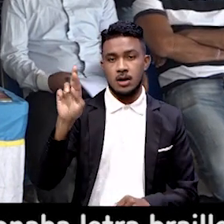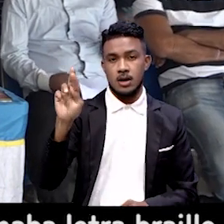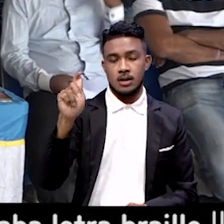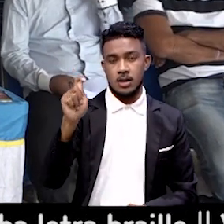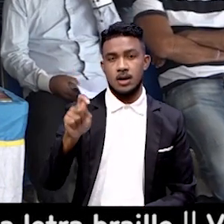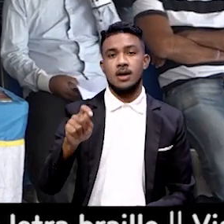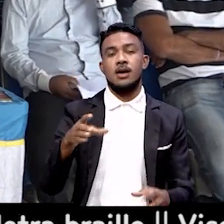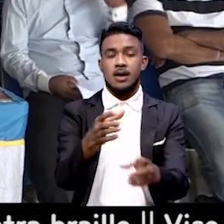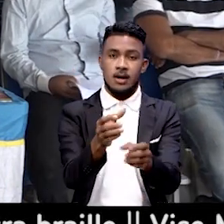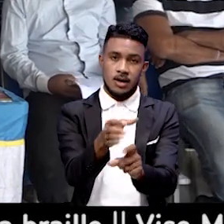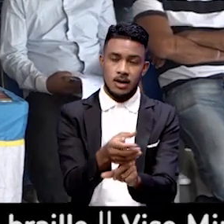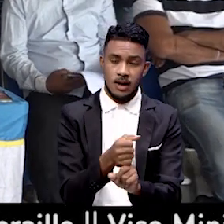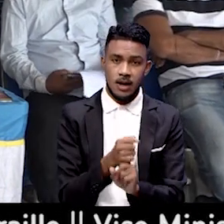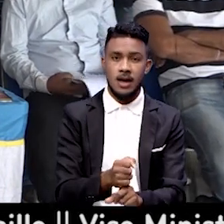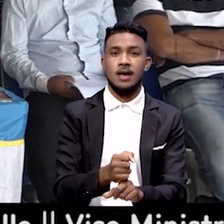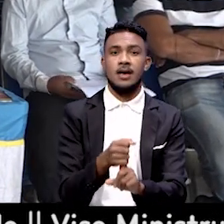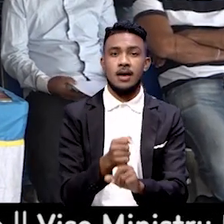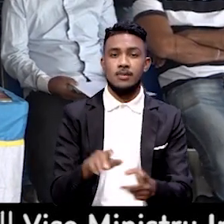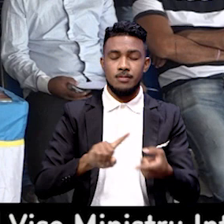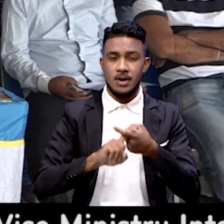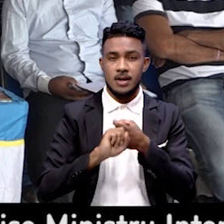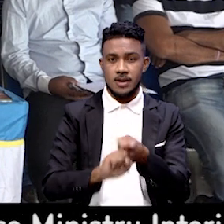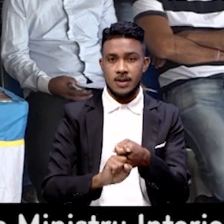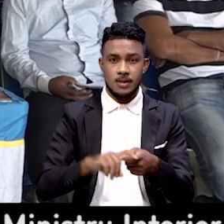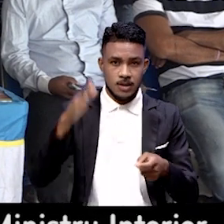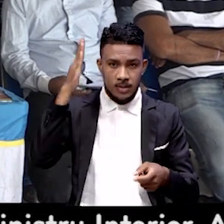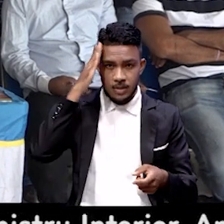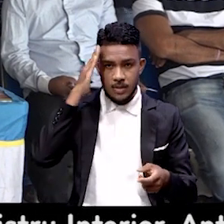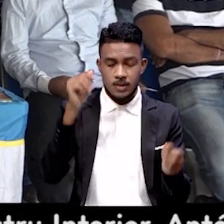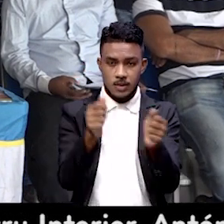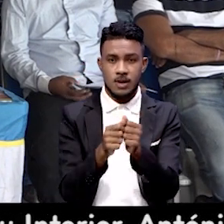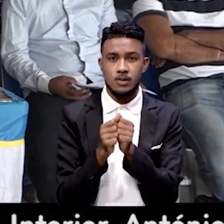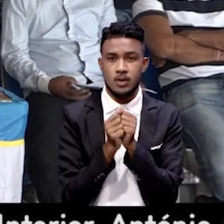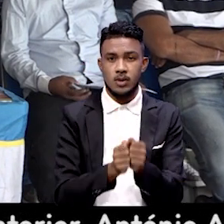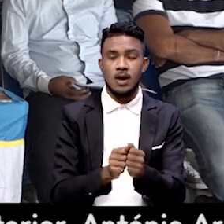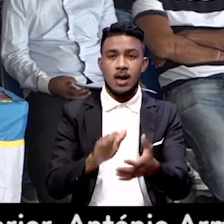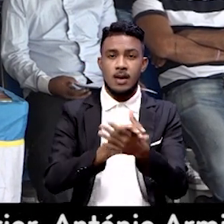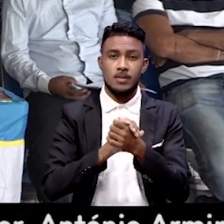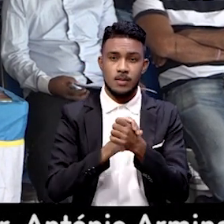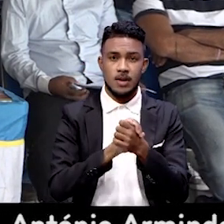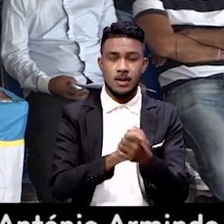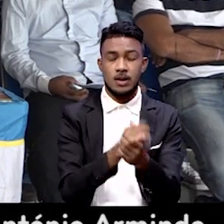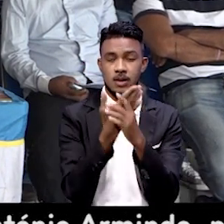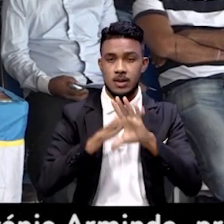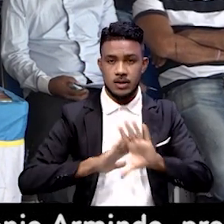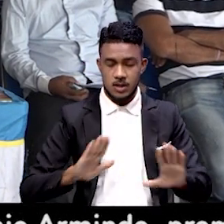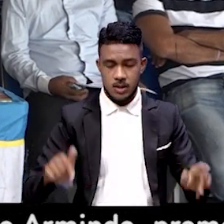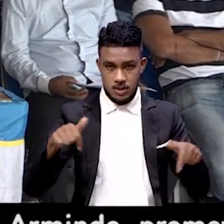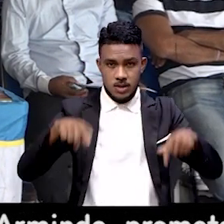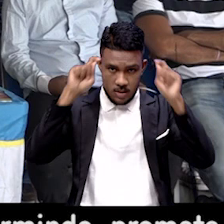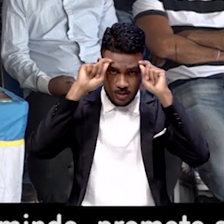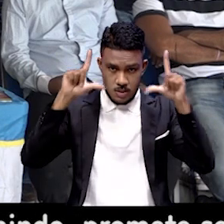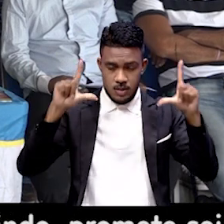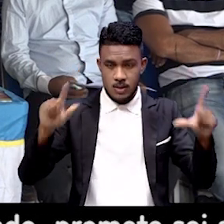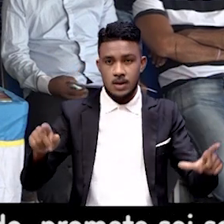princípio, unidade nacional, estabilidade nacional. Nós metemos paz e a raidoba em Timor-Leste pode